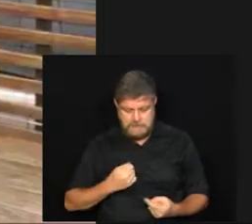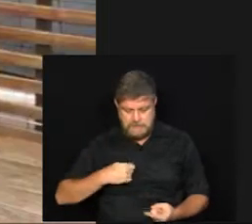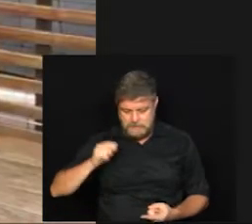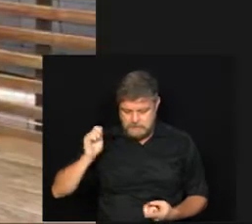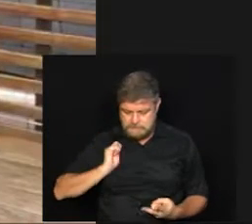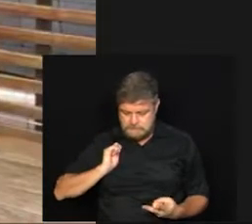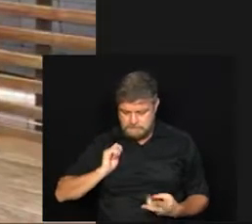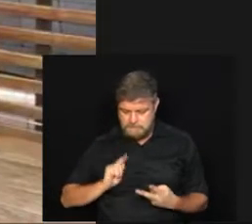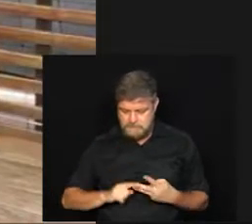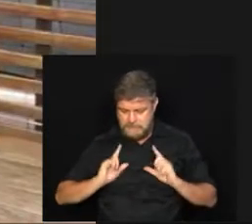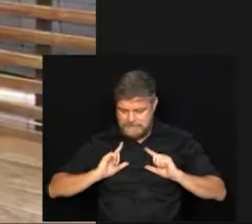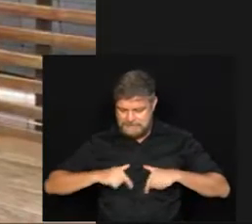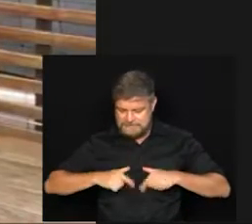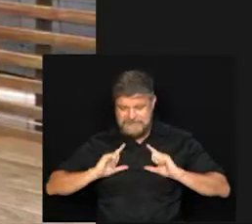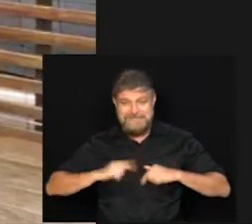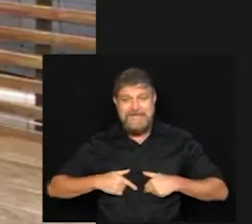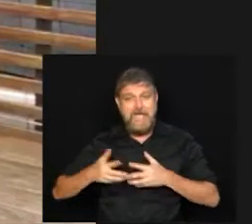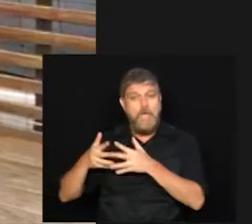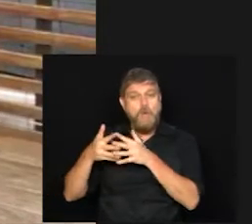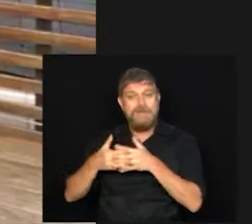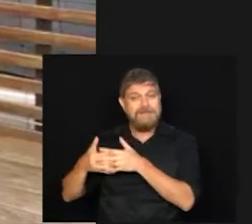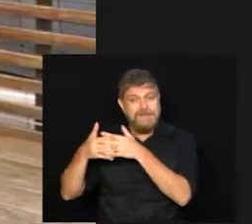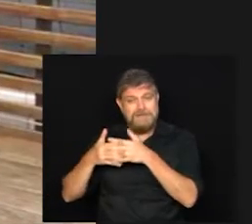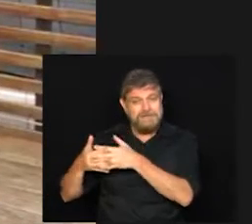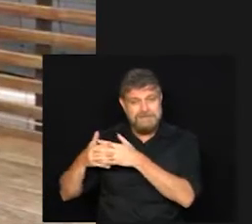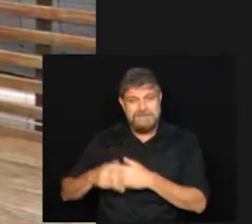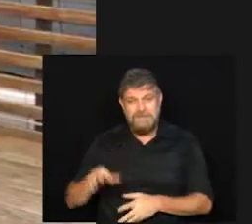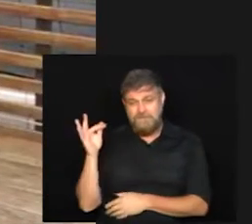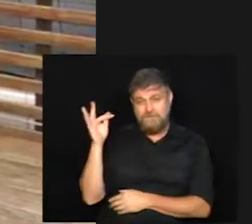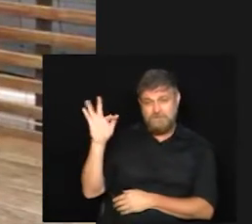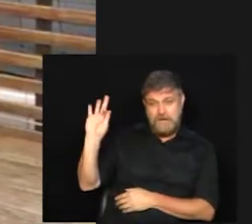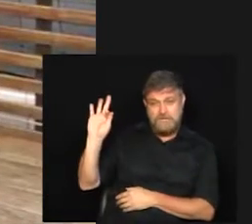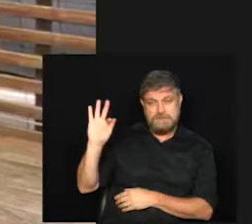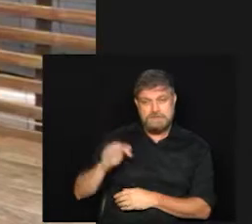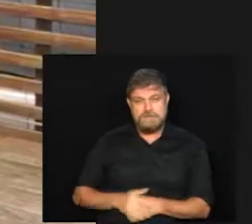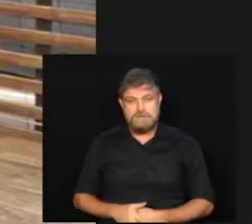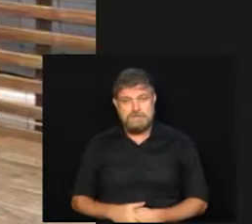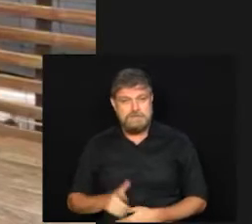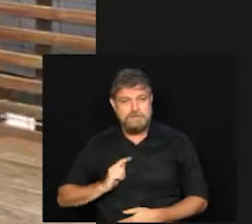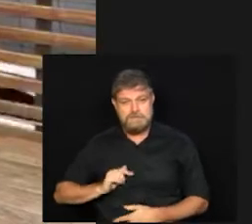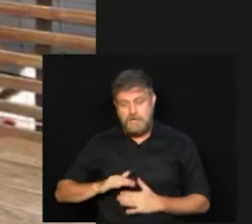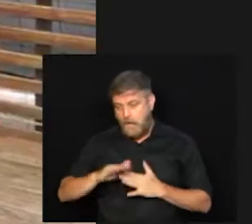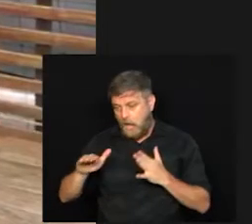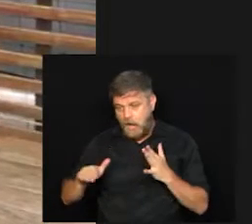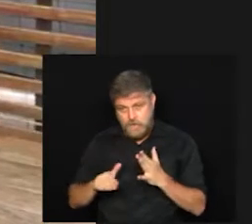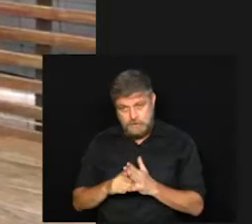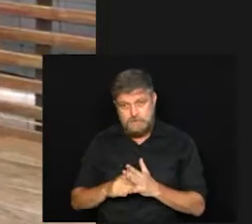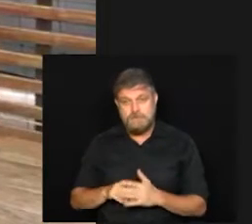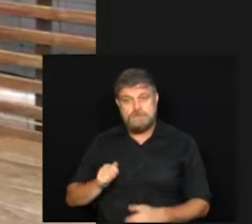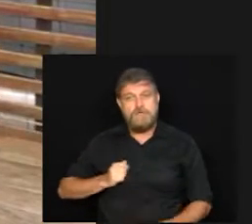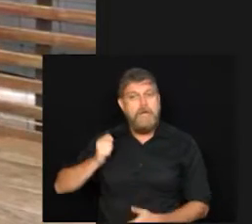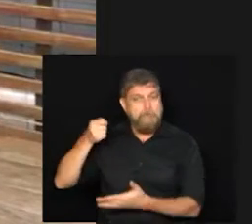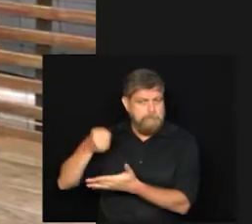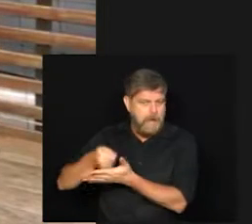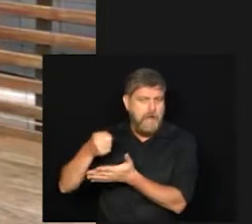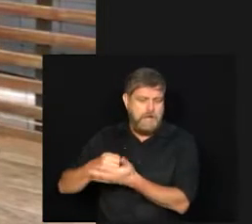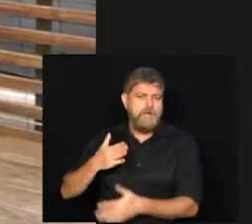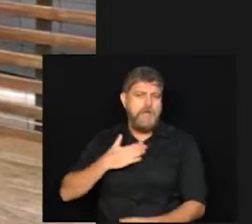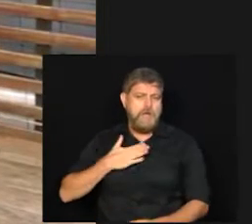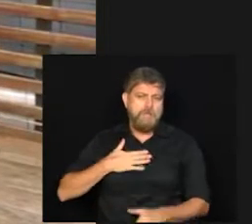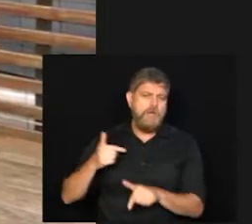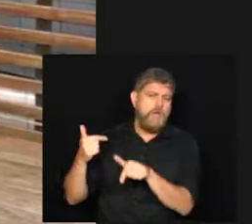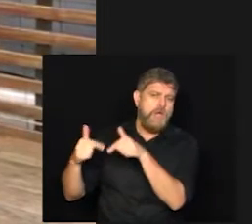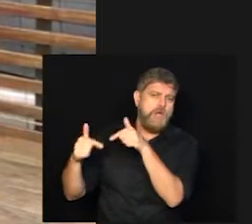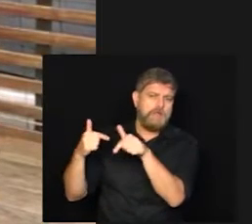Espanha, Israel, Estados Unidos, França, e todos eles o evento que arca com tudo, até